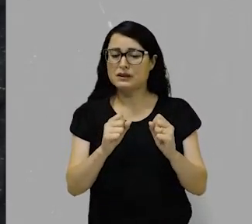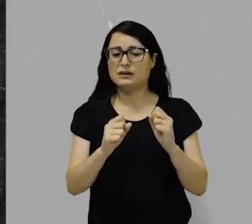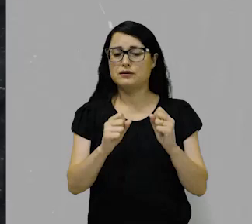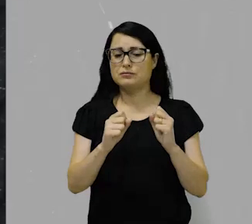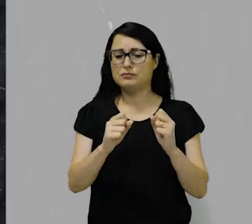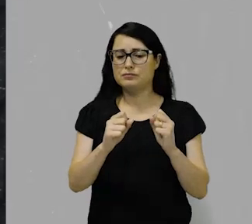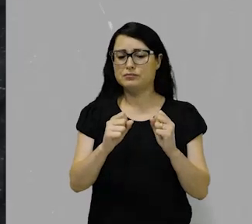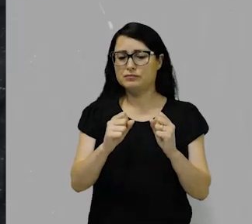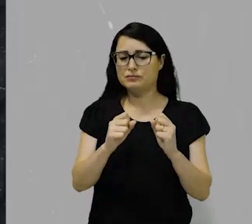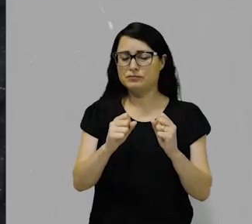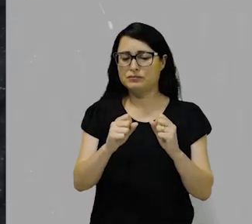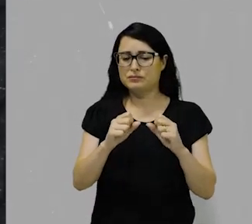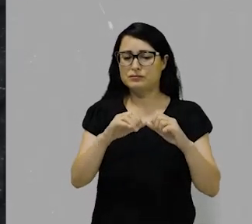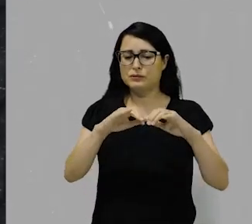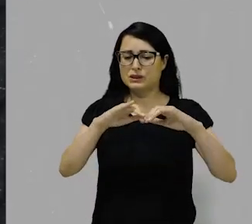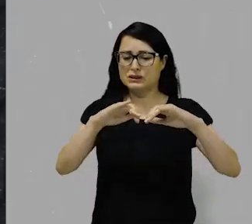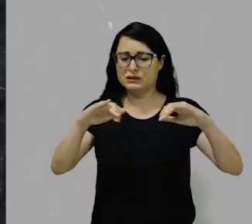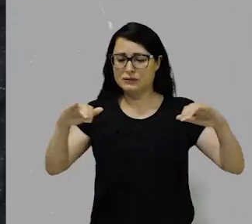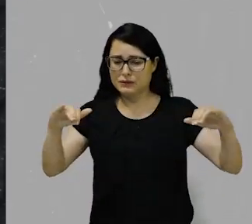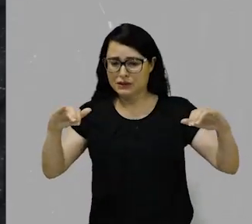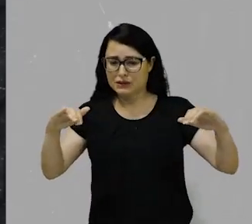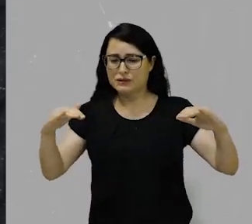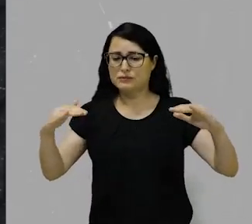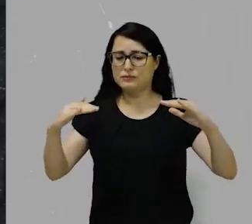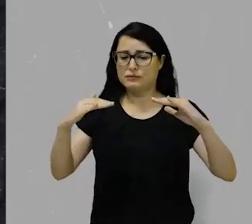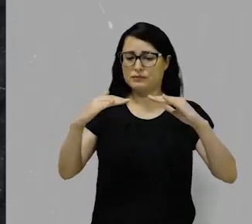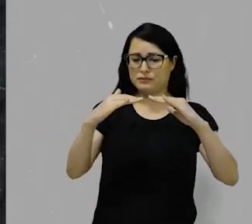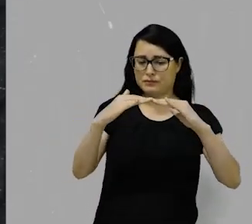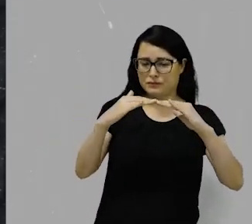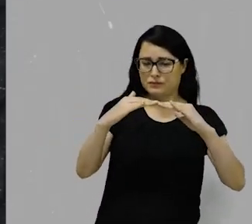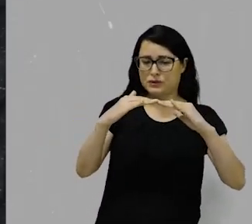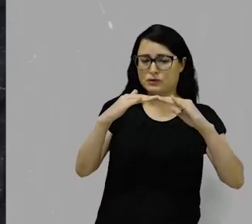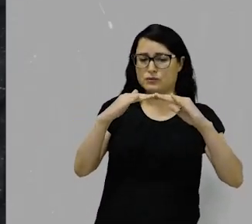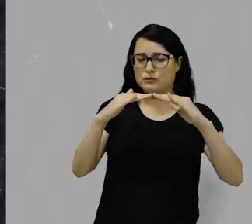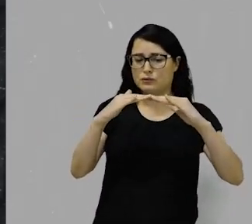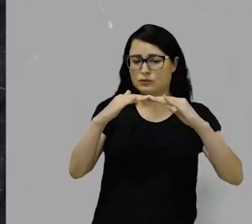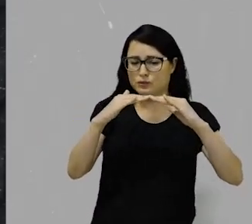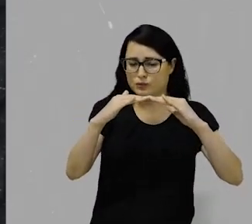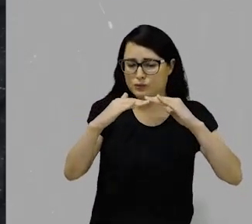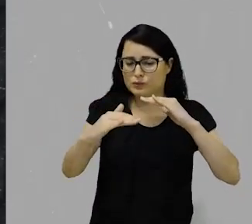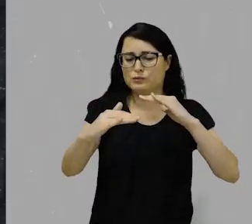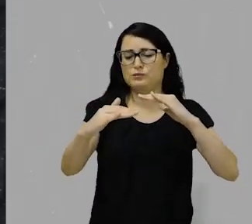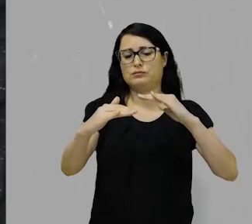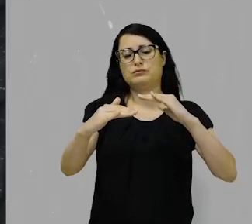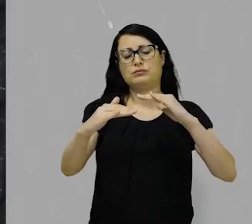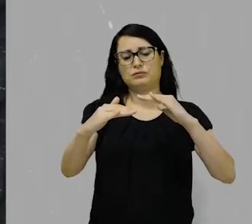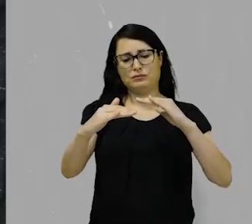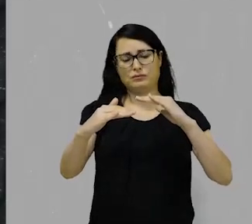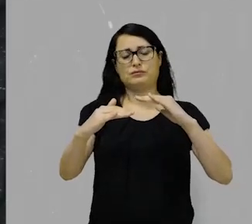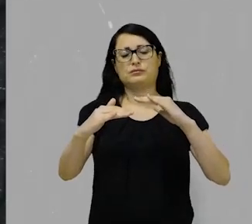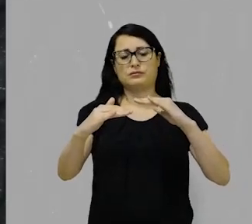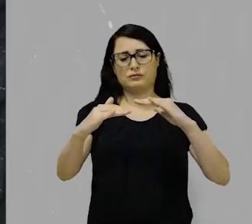tá? Podendo se separar ou podendo deslizar entre si, que aí a gente já entrando, né, na